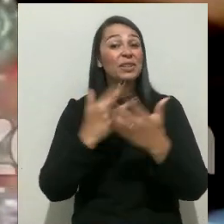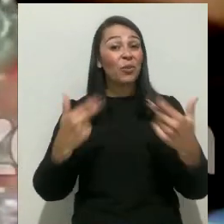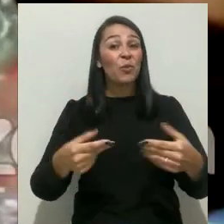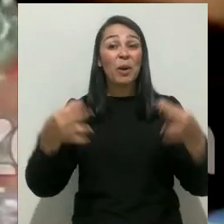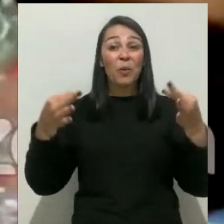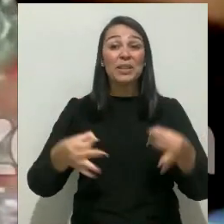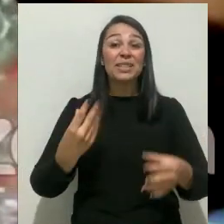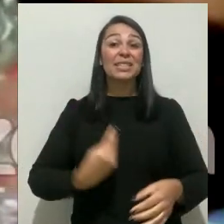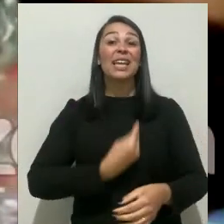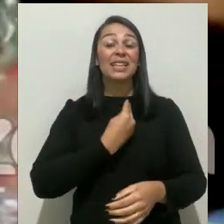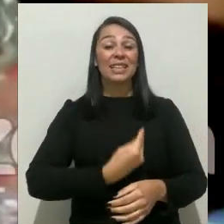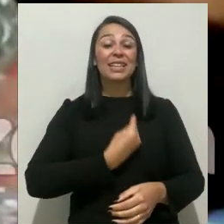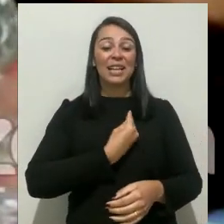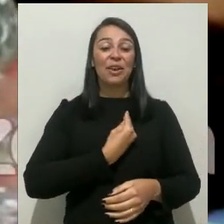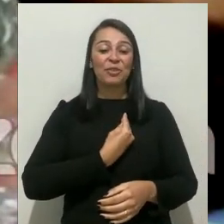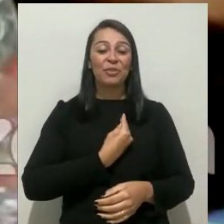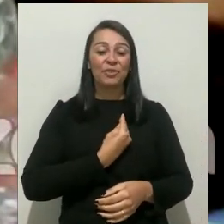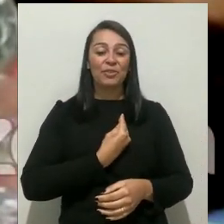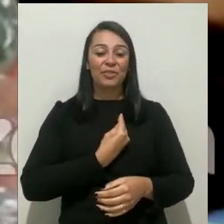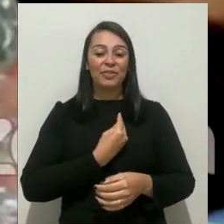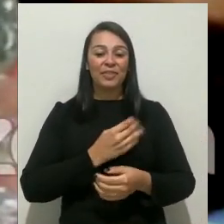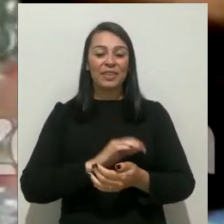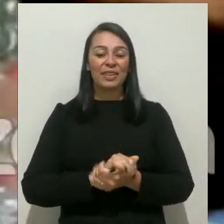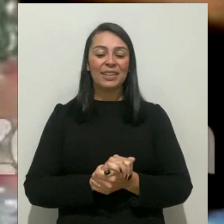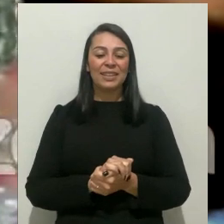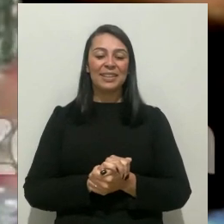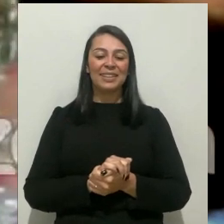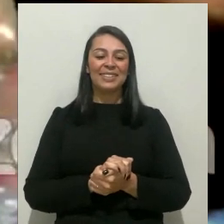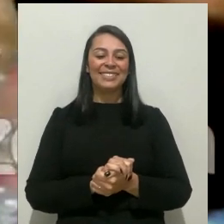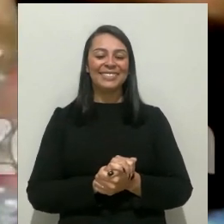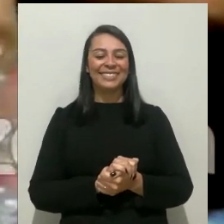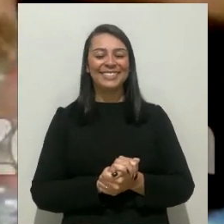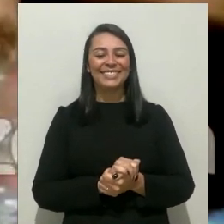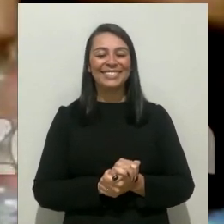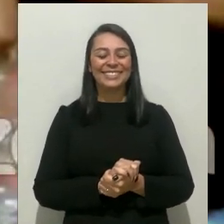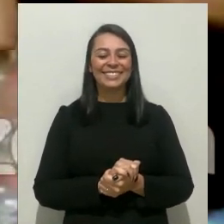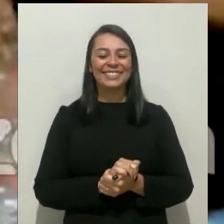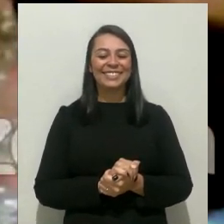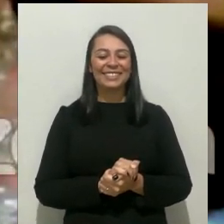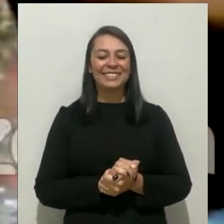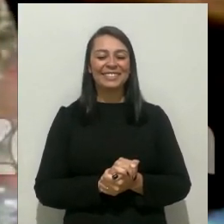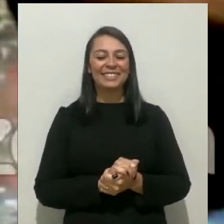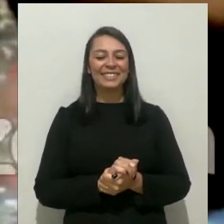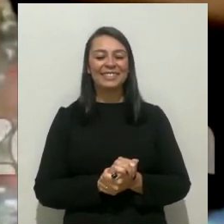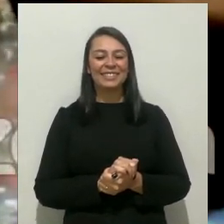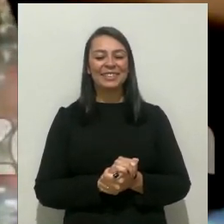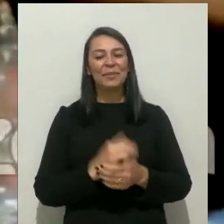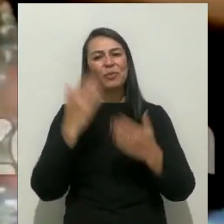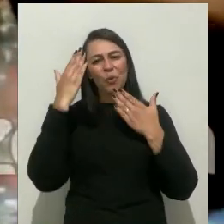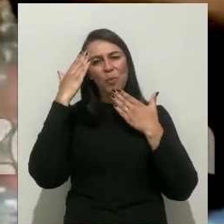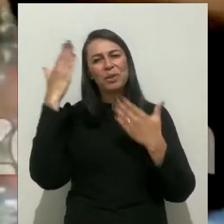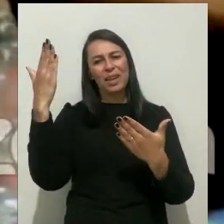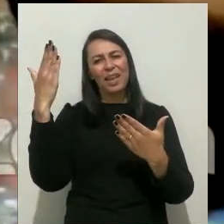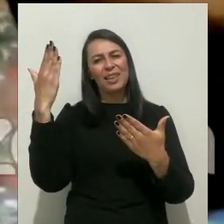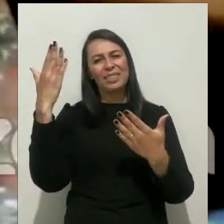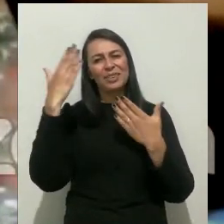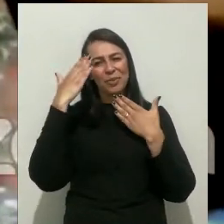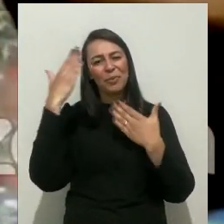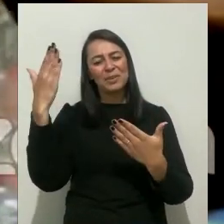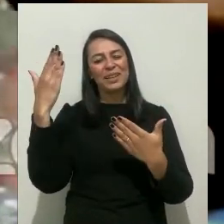vida, porque é muito A honra é nossa. É. A honra é nossa.